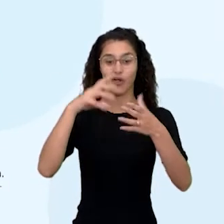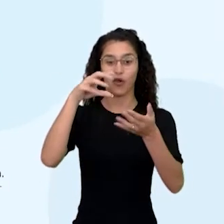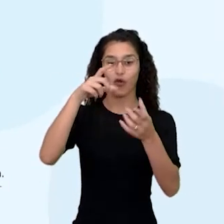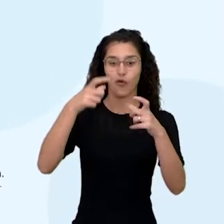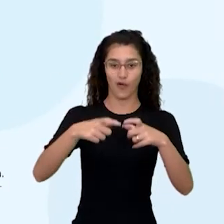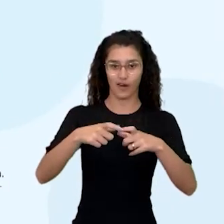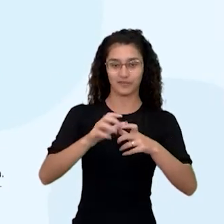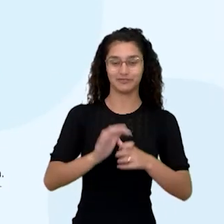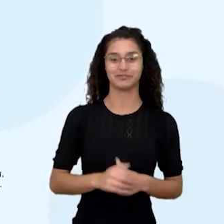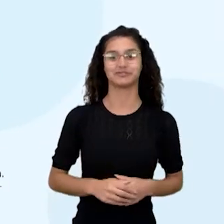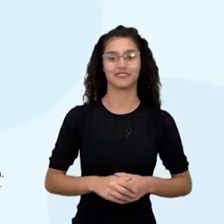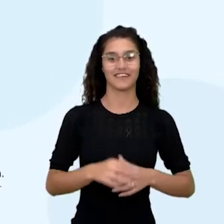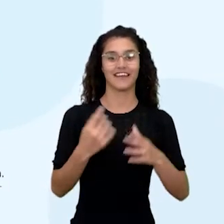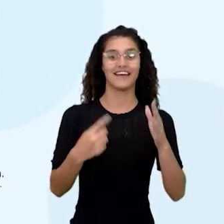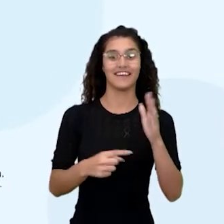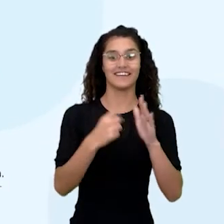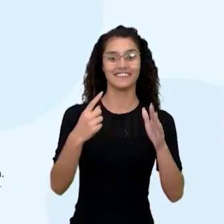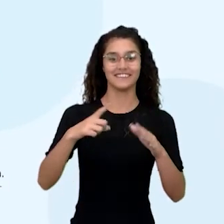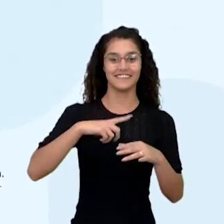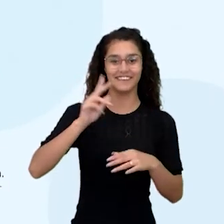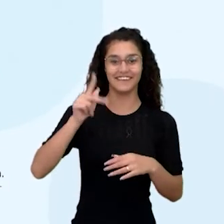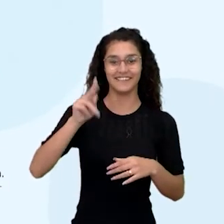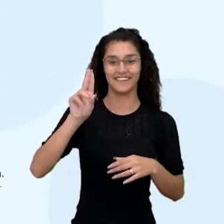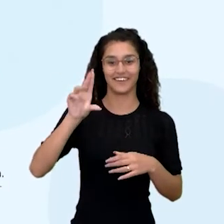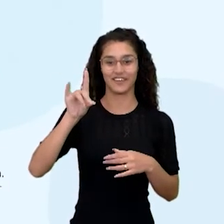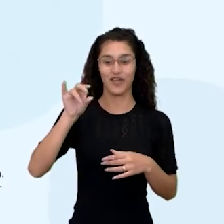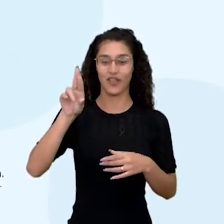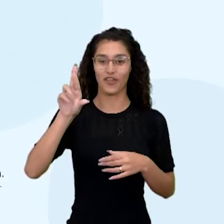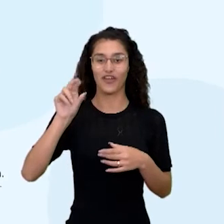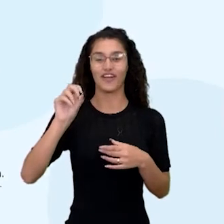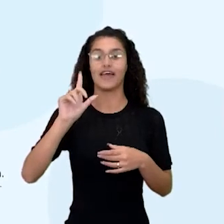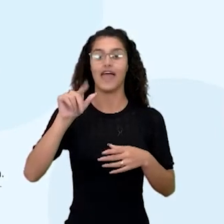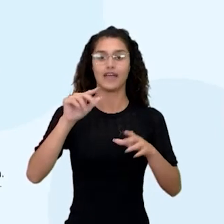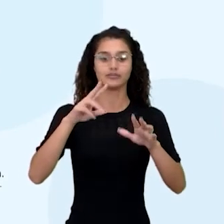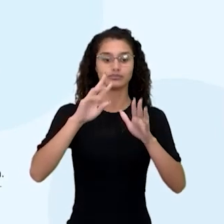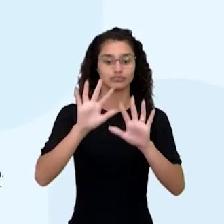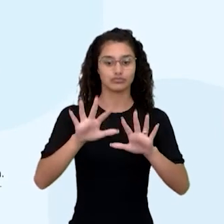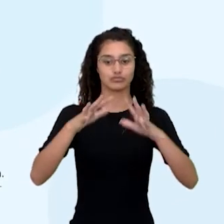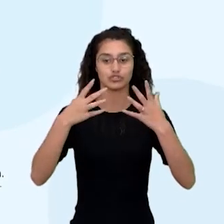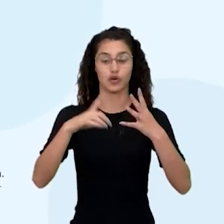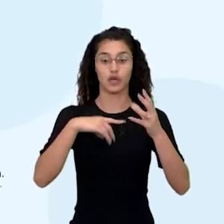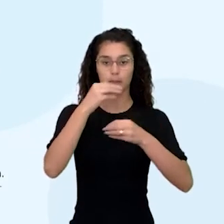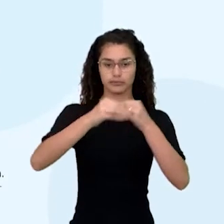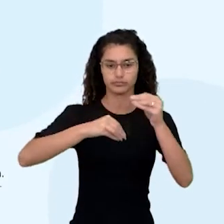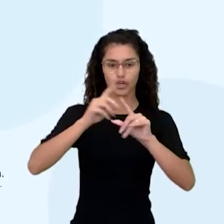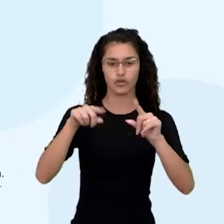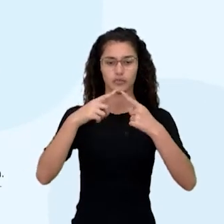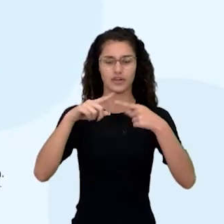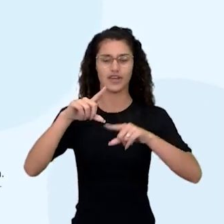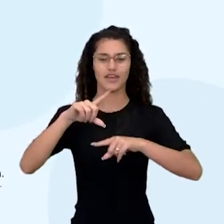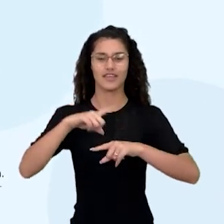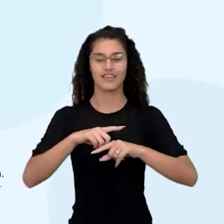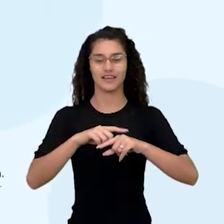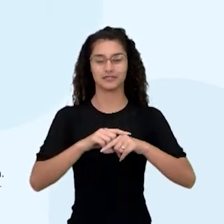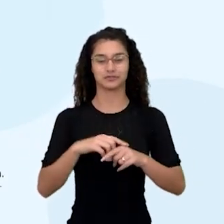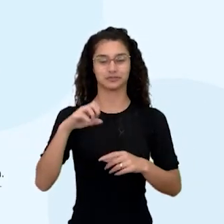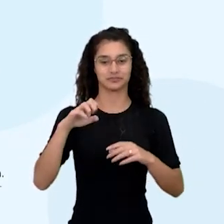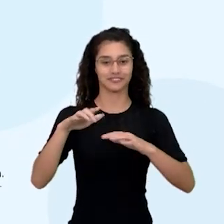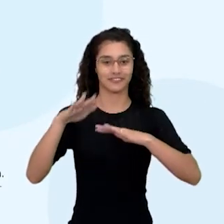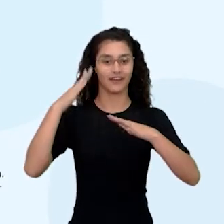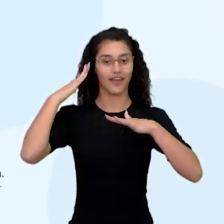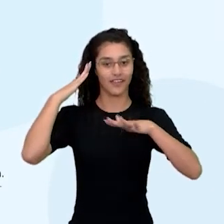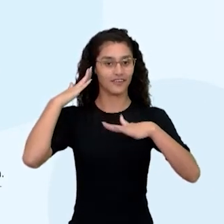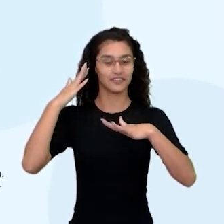vamos lá. A princípio, o kuduro é um estilo musical nascido na mistura de música eletrônica com